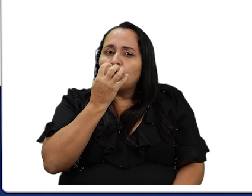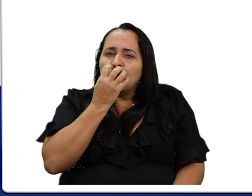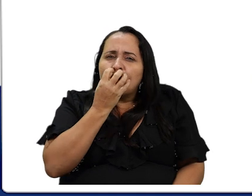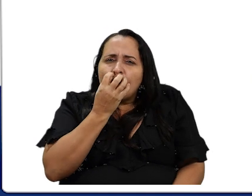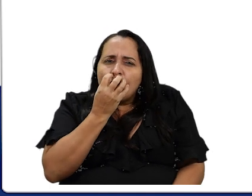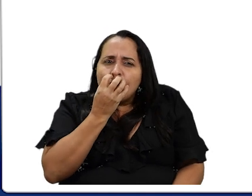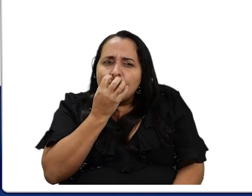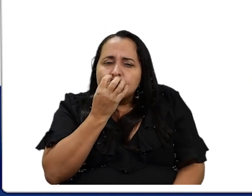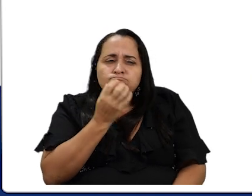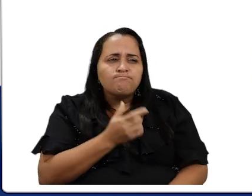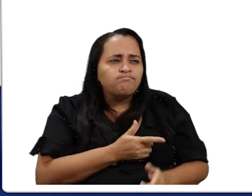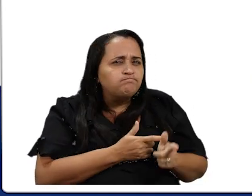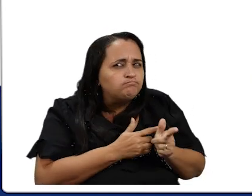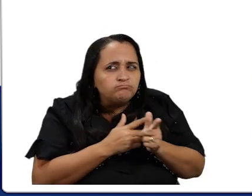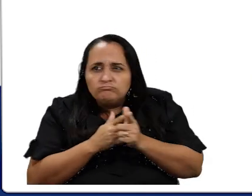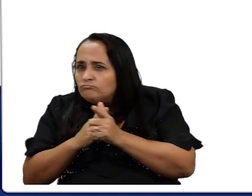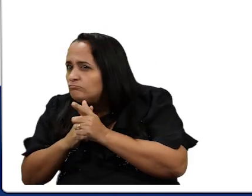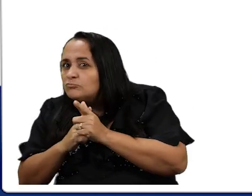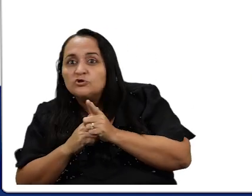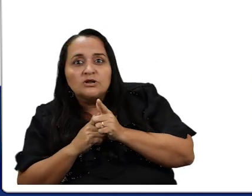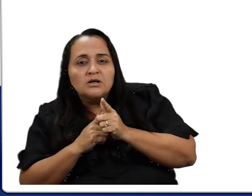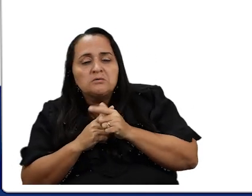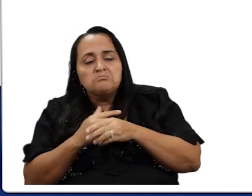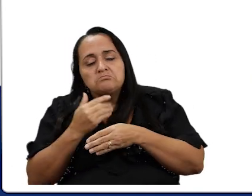que estava deitado